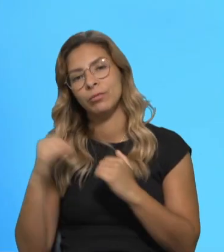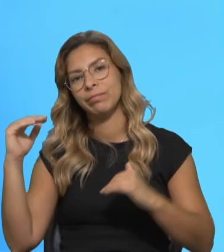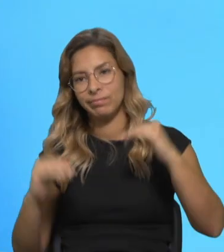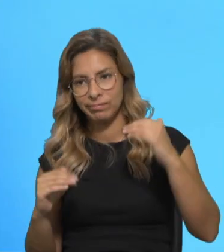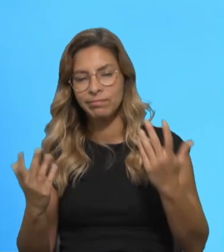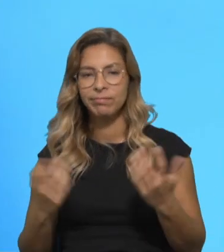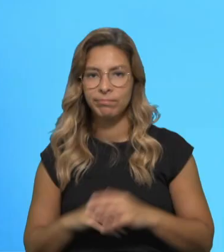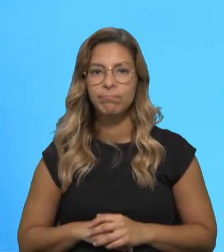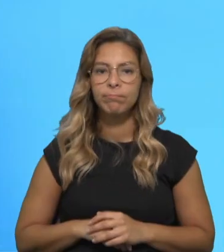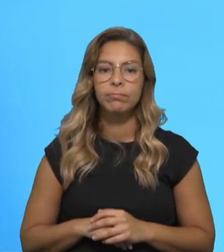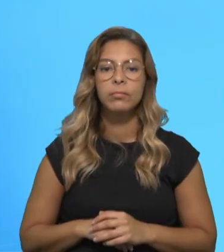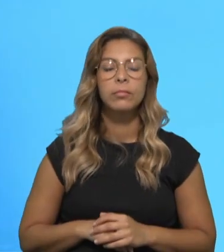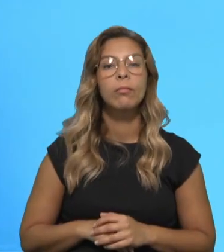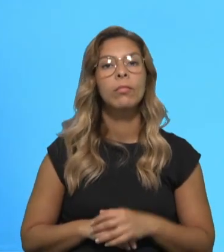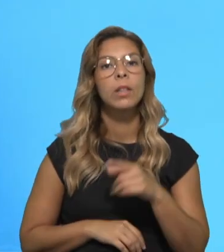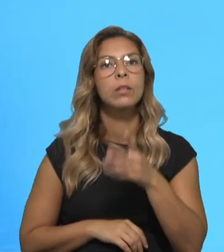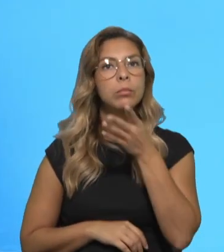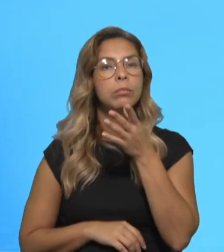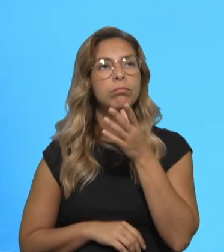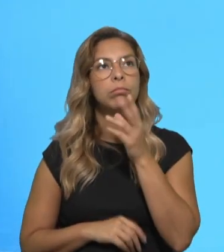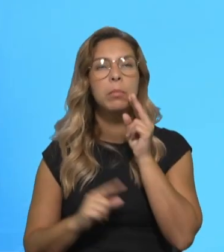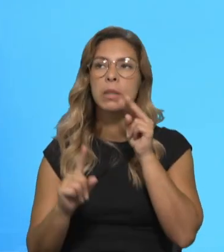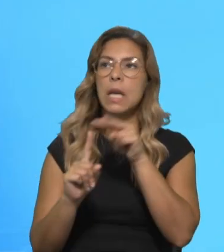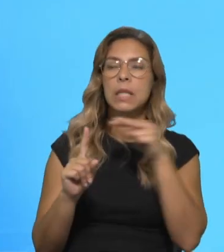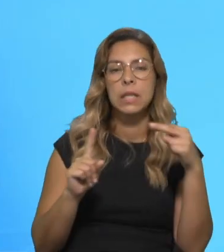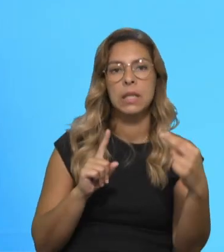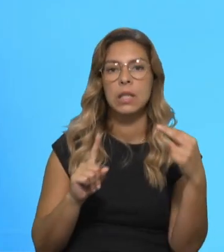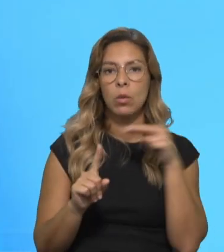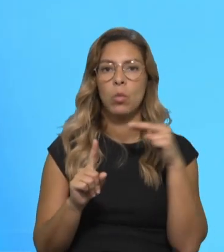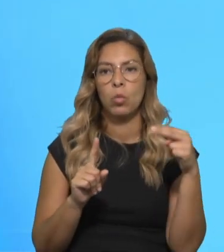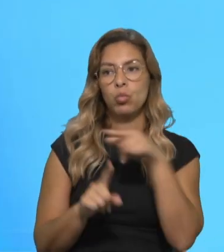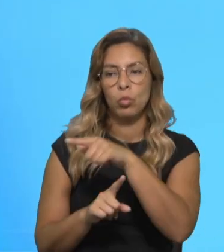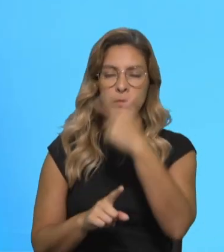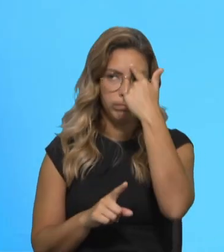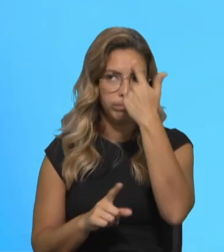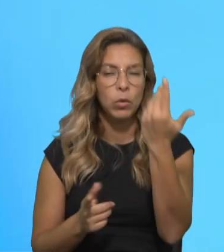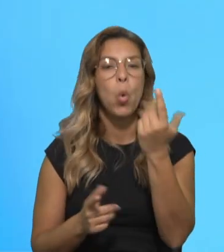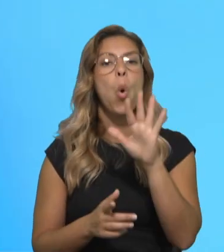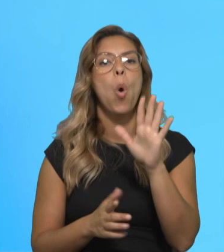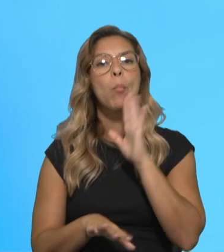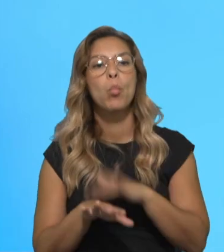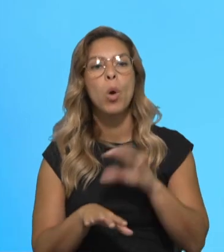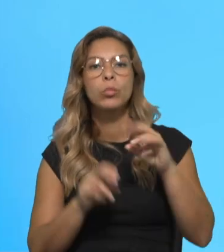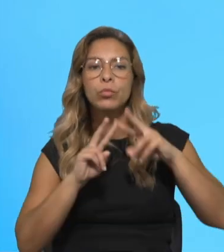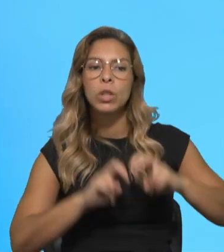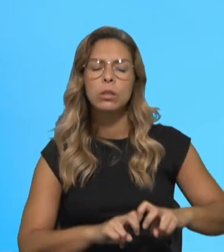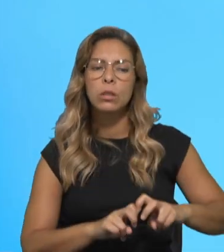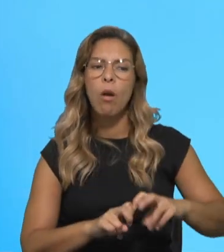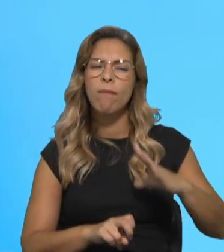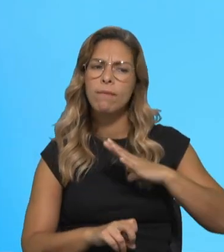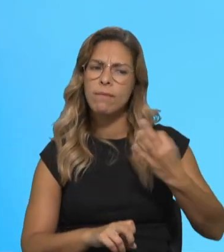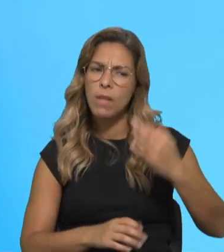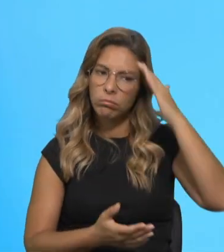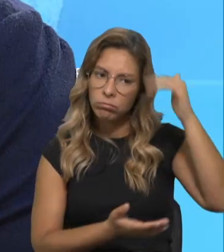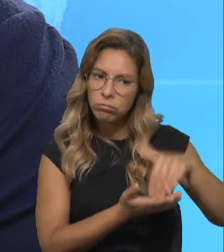são considerações, enfim, ou são percepções que foi tendo ou são conclusões a partir da investigação, do inquéritos que fez? Eu fiz